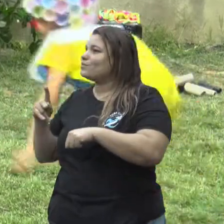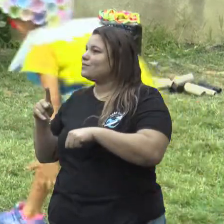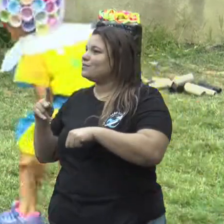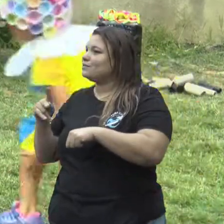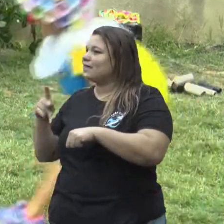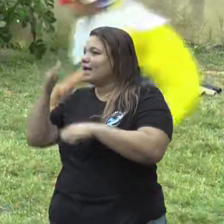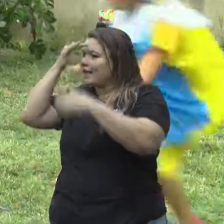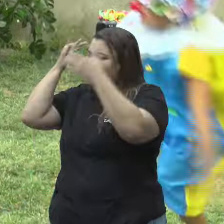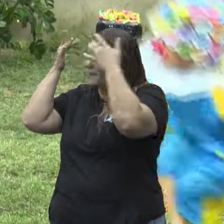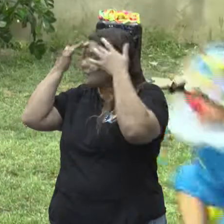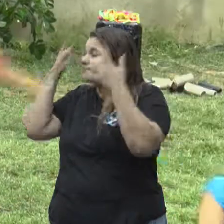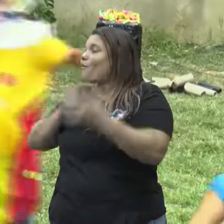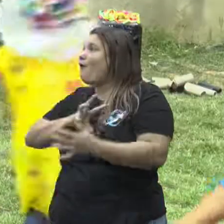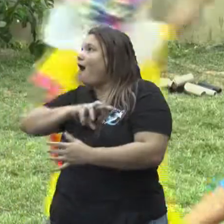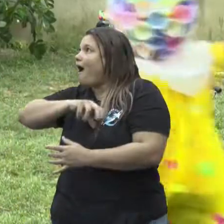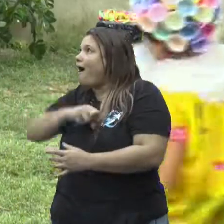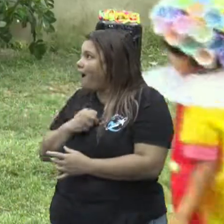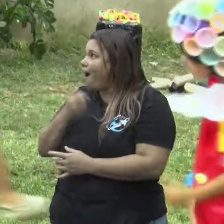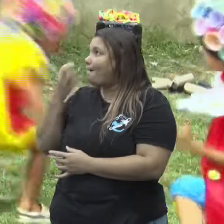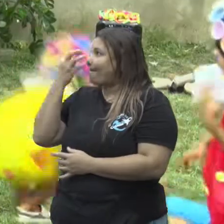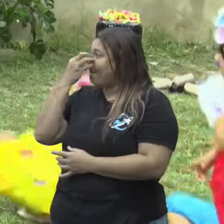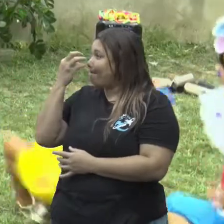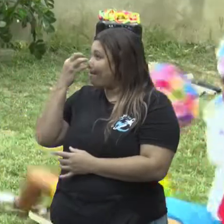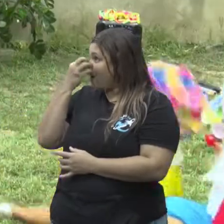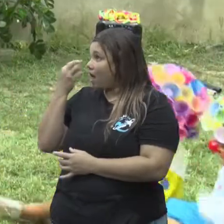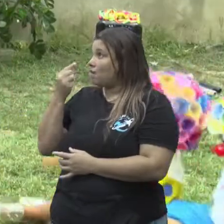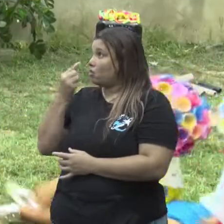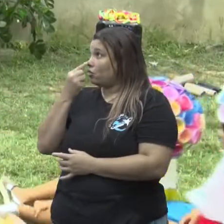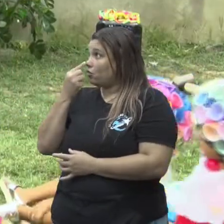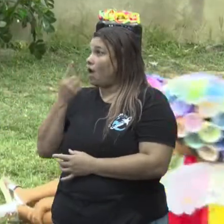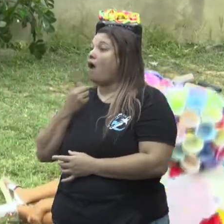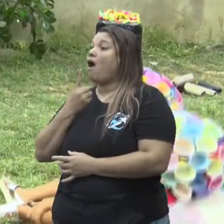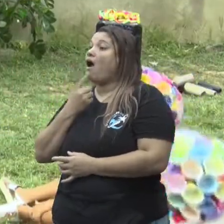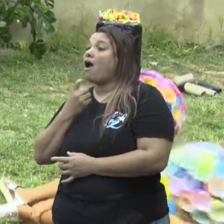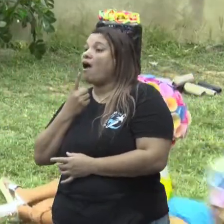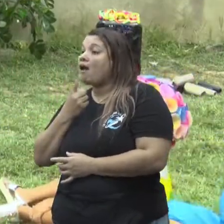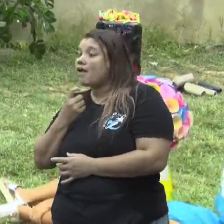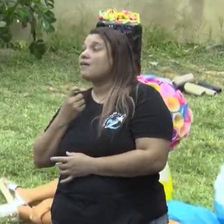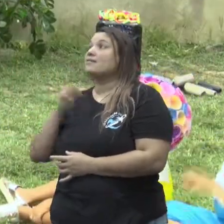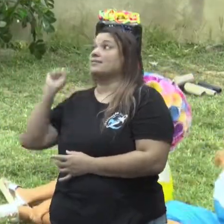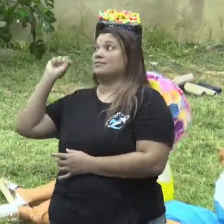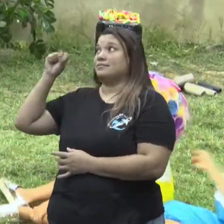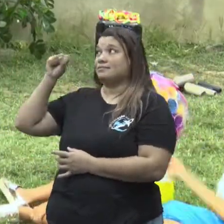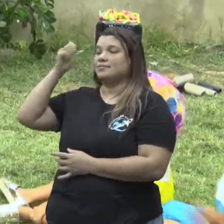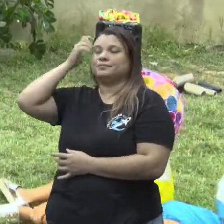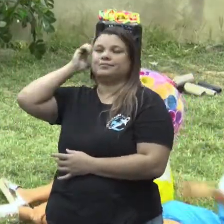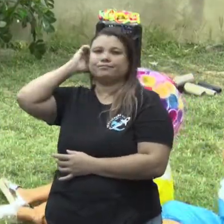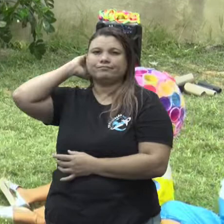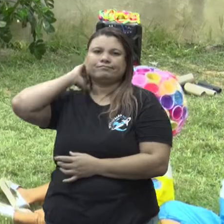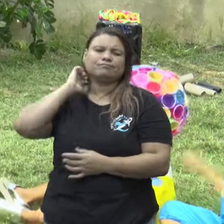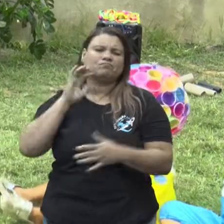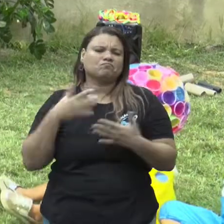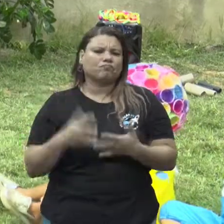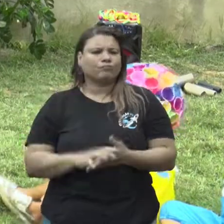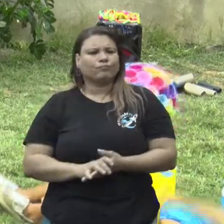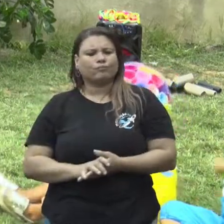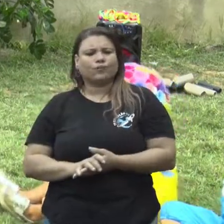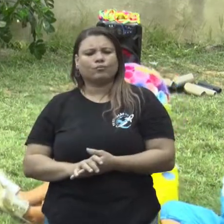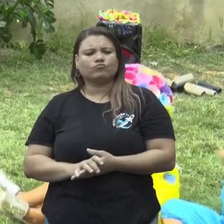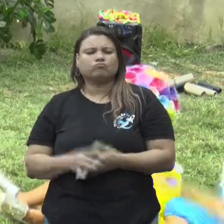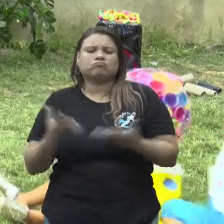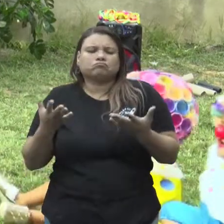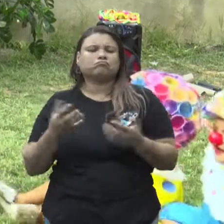nariz vermelho. Aí quando o palhaço chegou pra fazer o show, todo mundo começou a